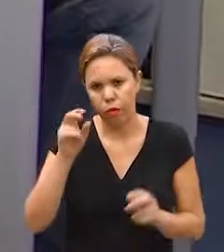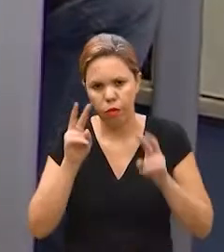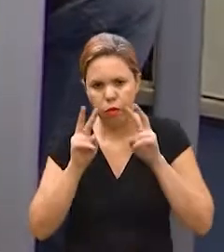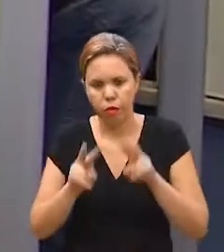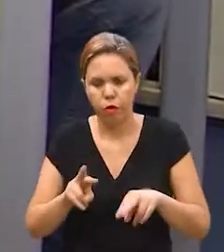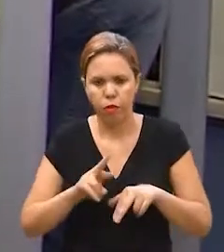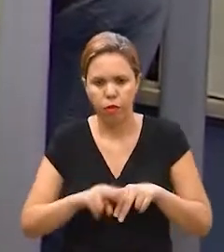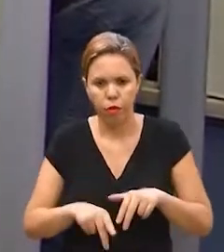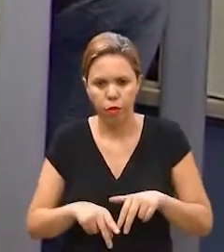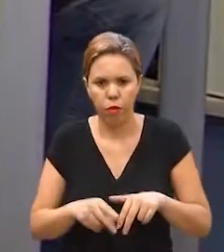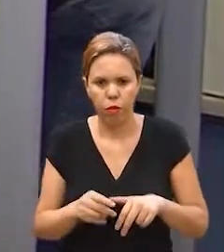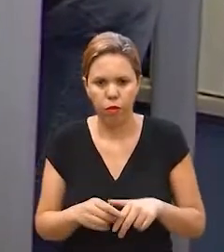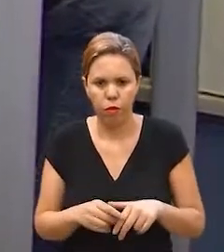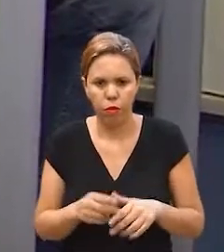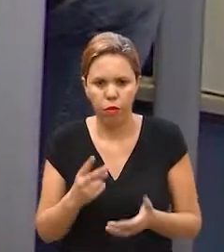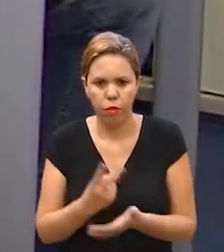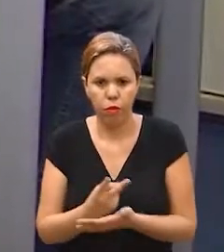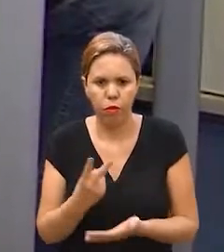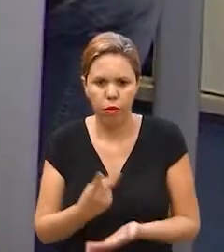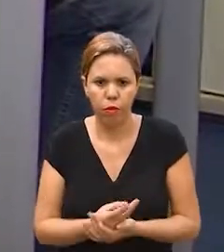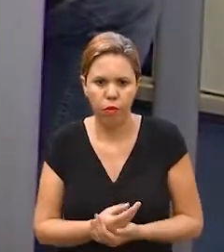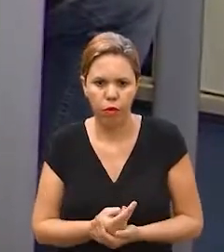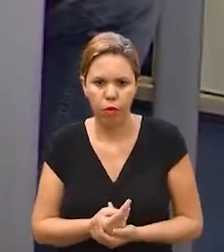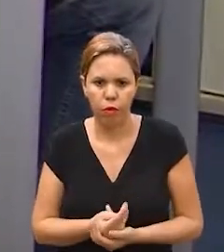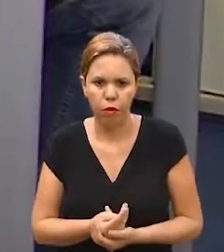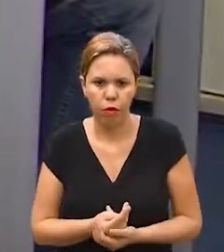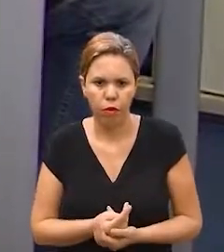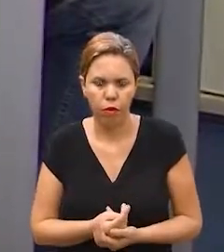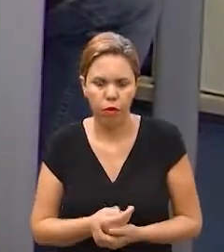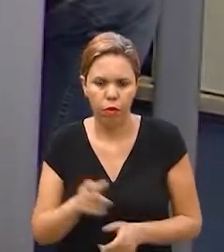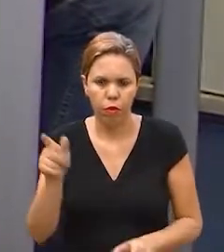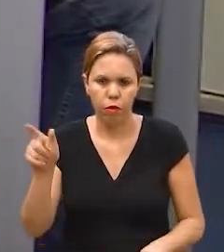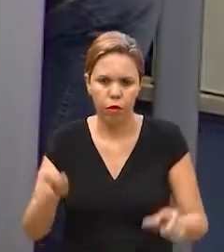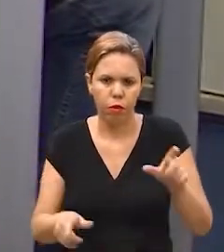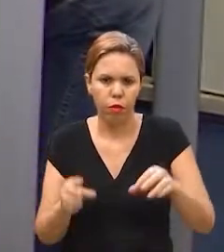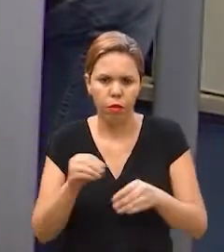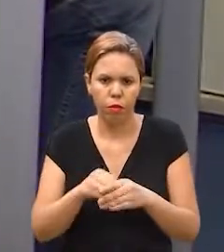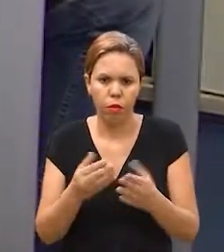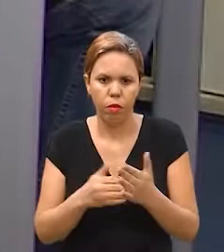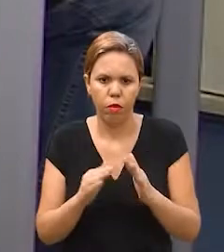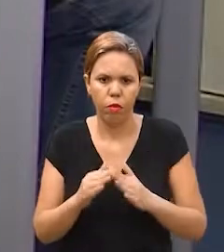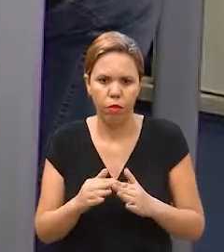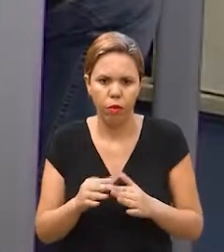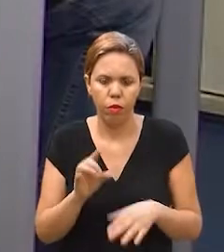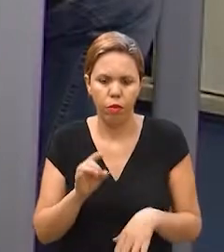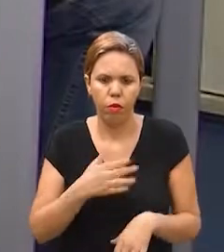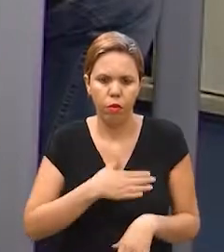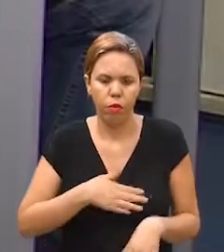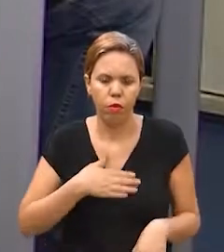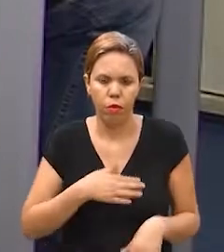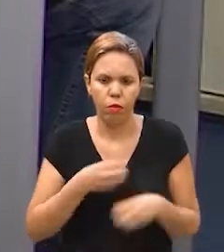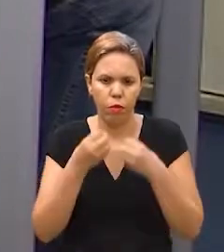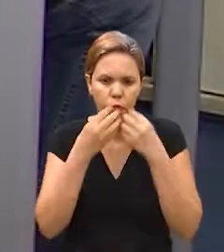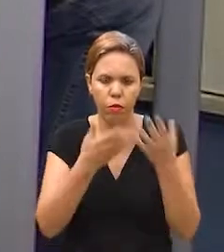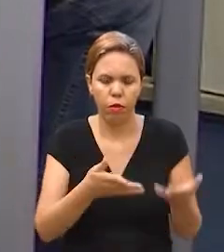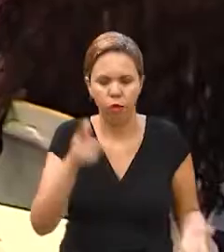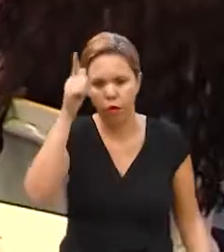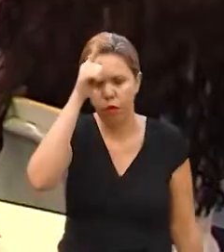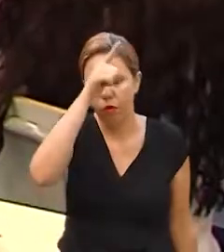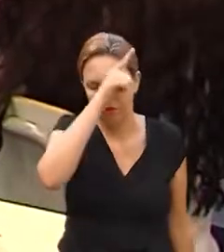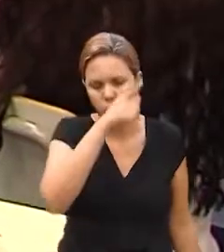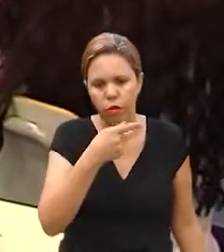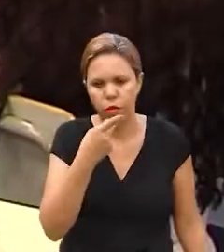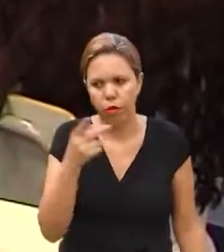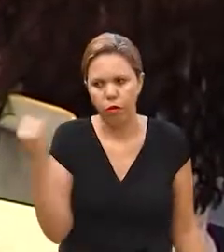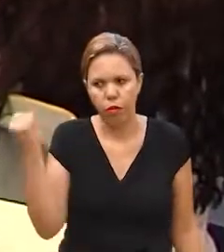um olhar de gênero para a permanência da pessoa dentro da escola. Eu só gostaria de comentar uma questão que o Gustavo